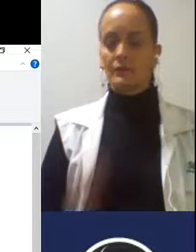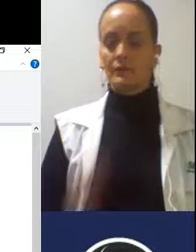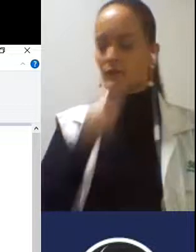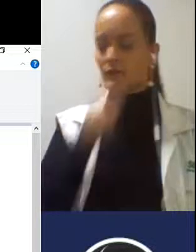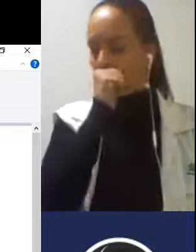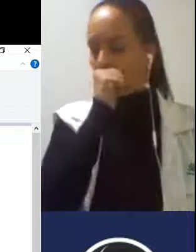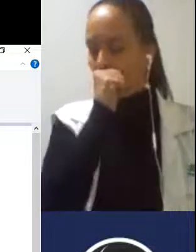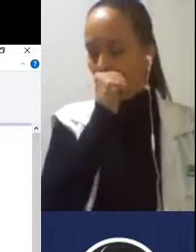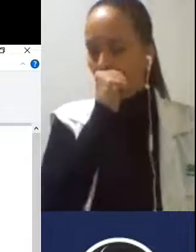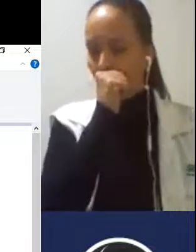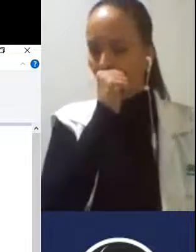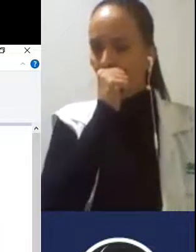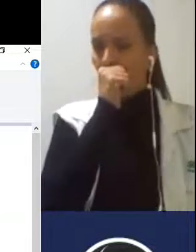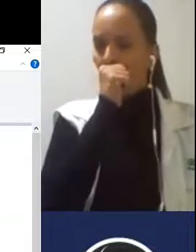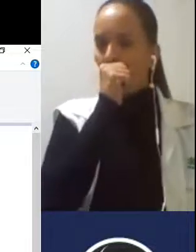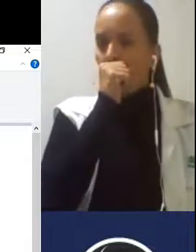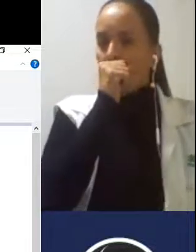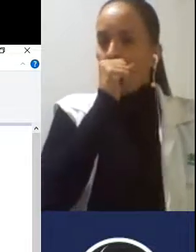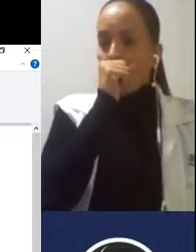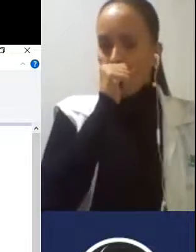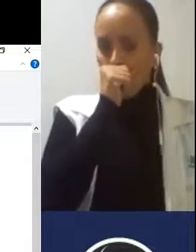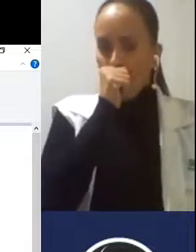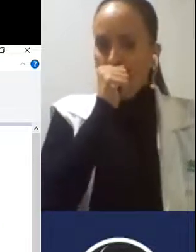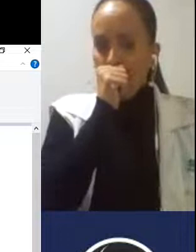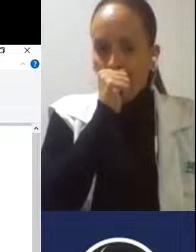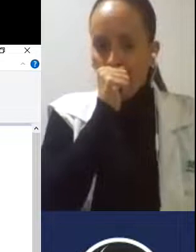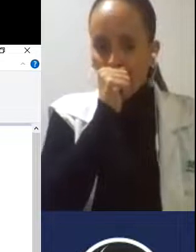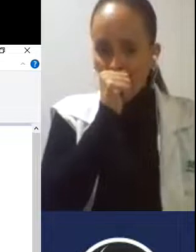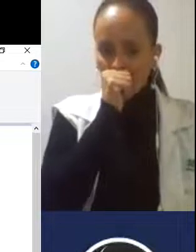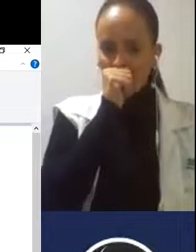Então, vamos lá. Professor, desse jeito aqui, ó.